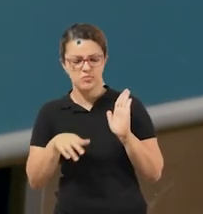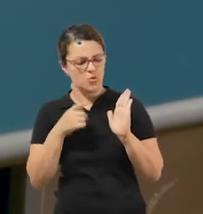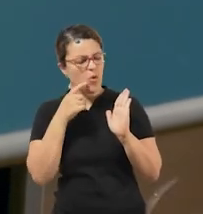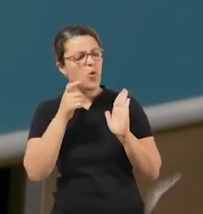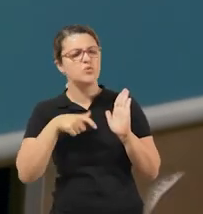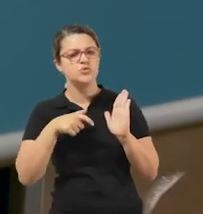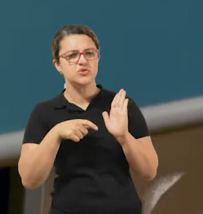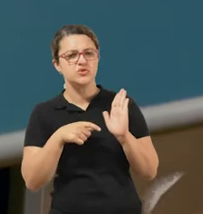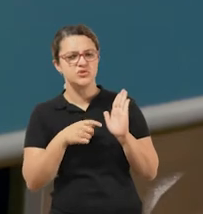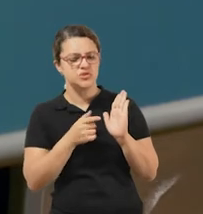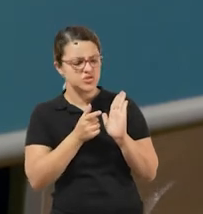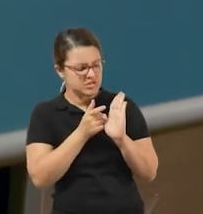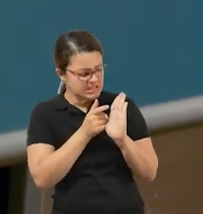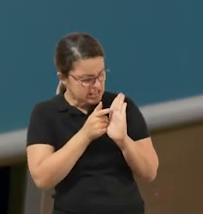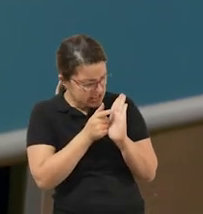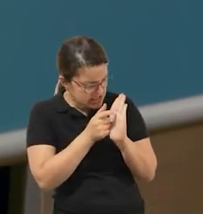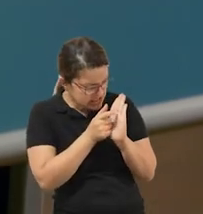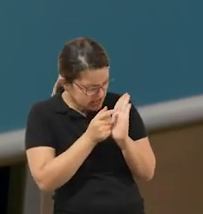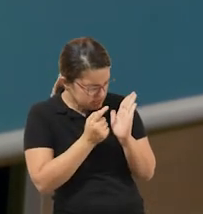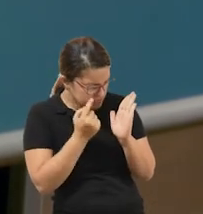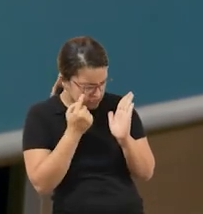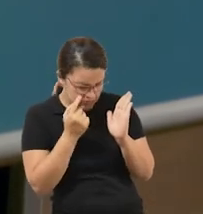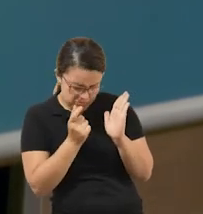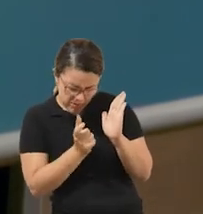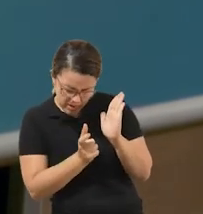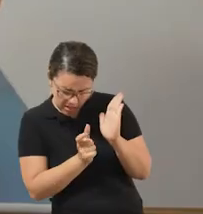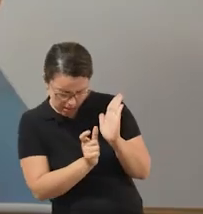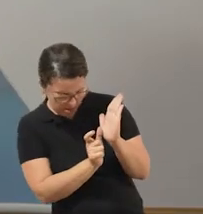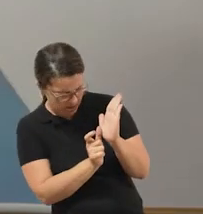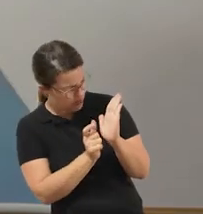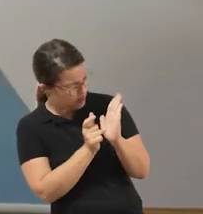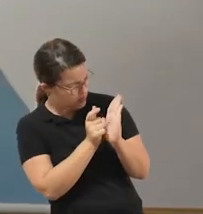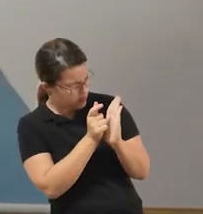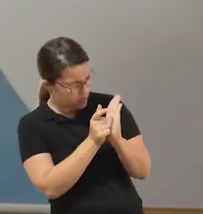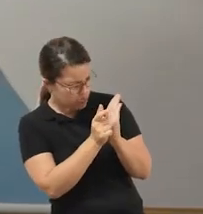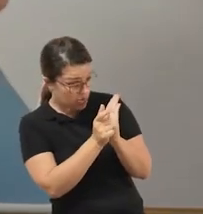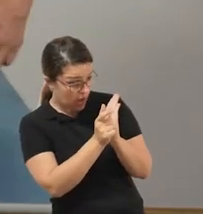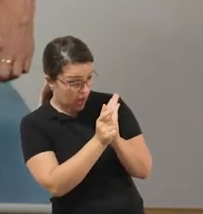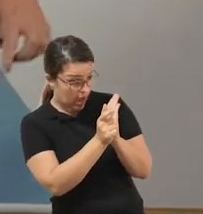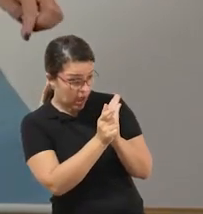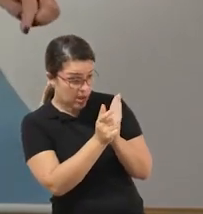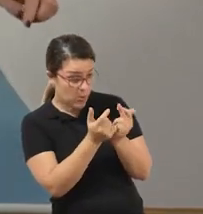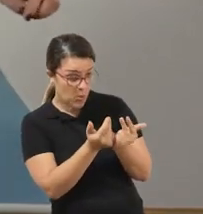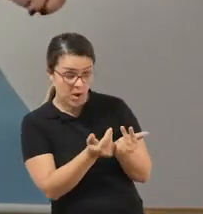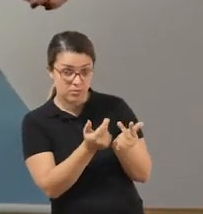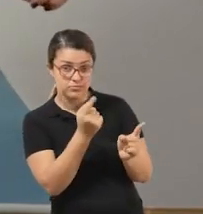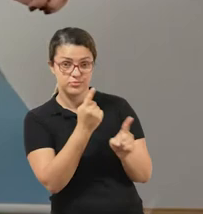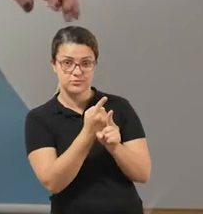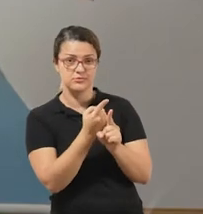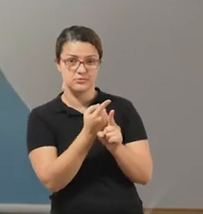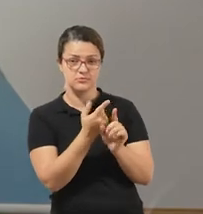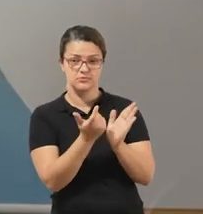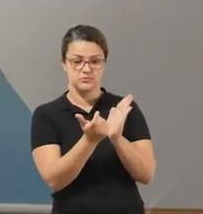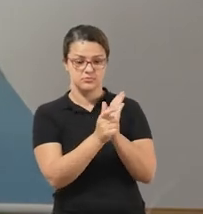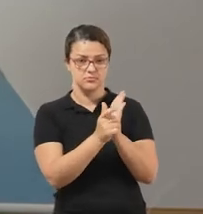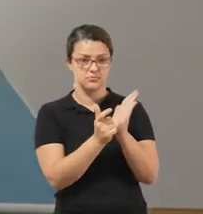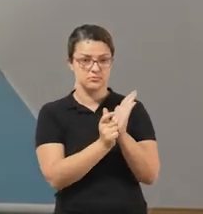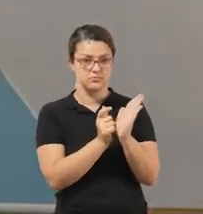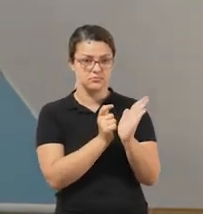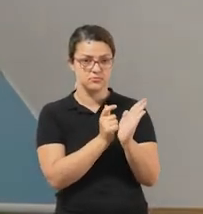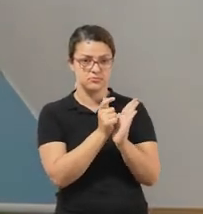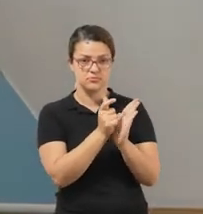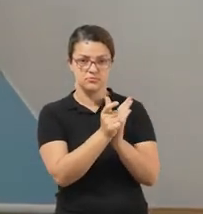por assimilação, né, do nome e assimilar o próprio texto, tá?